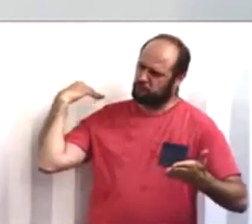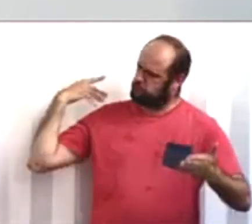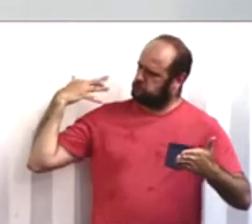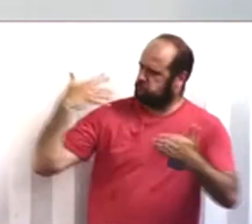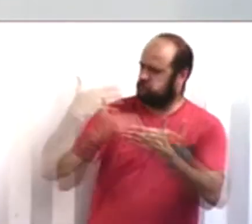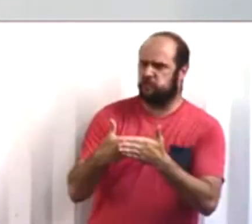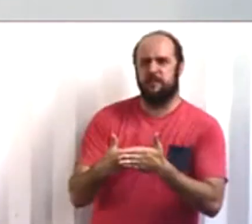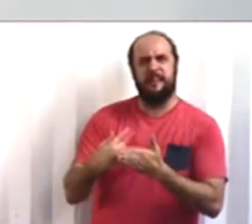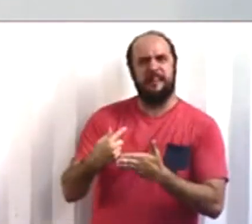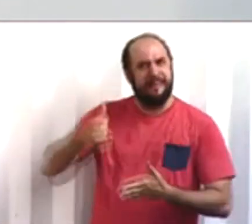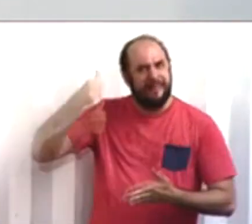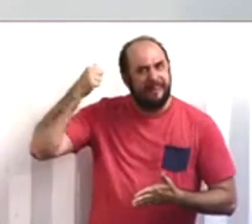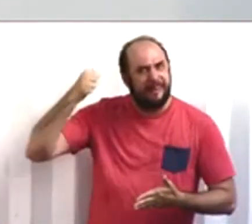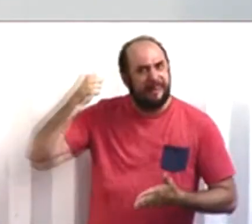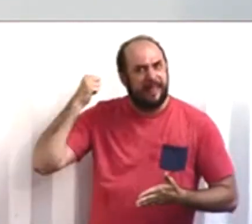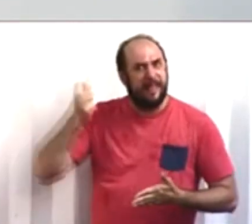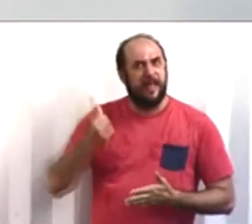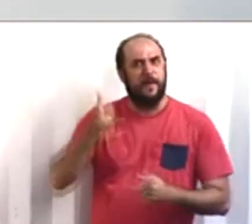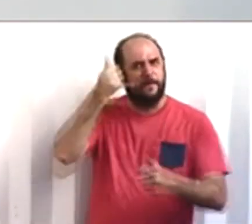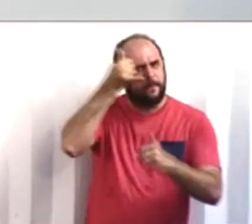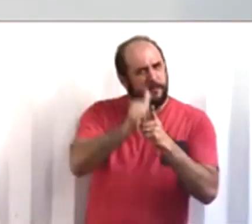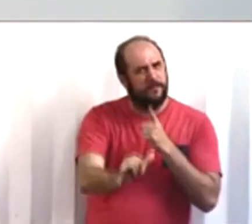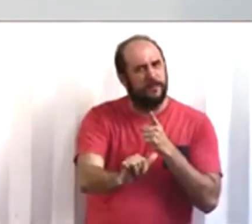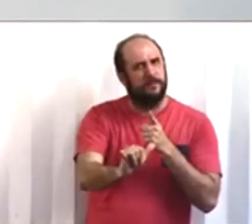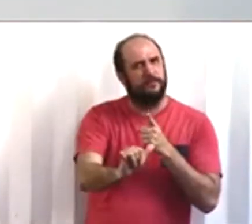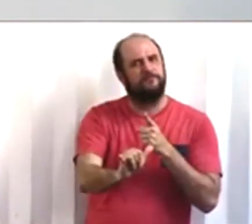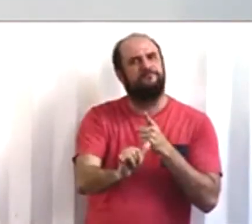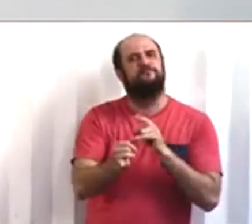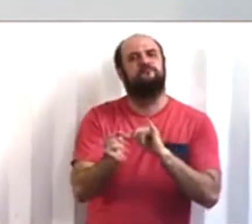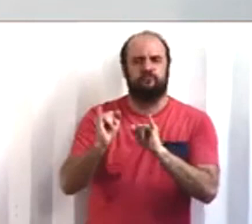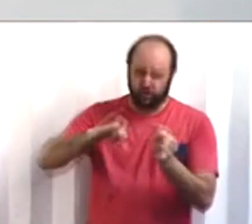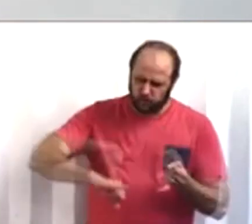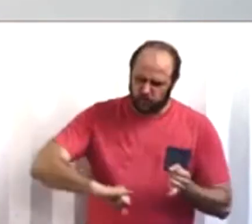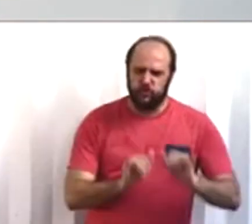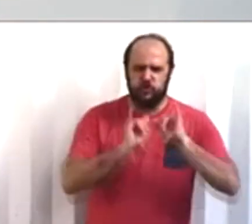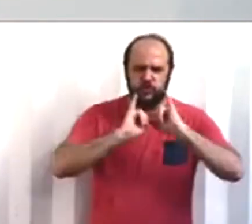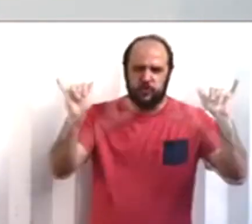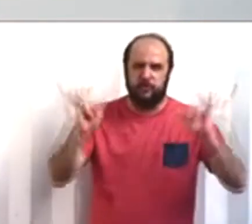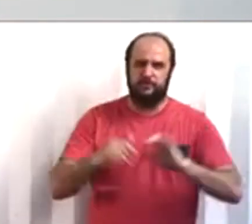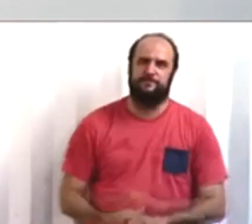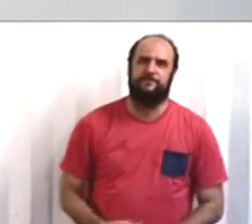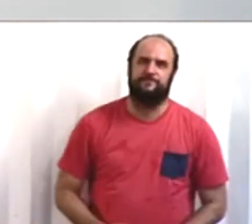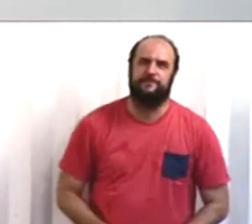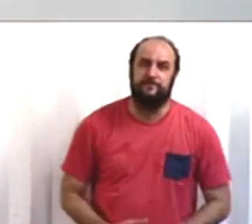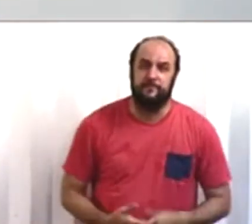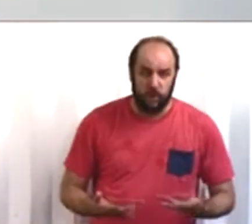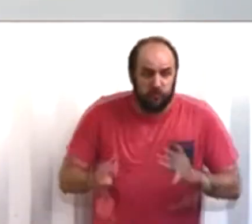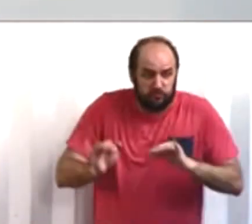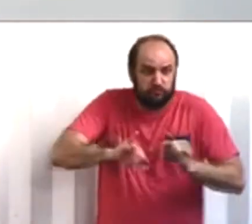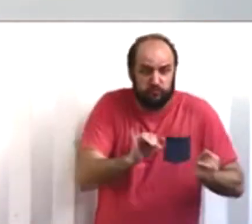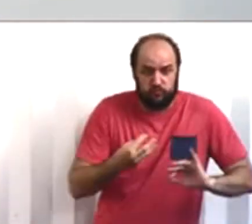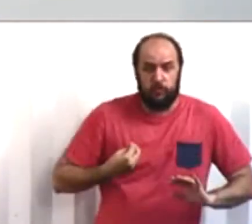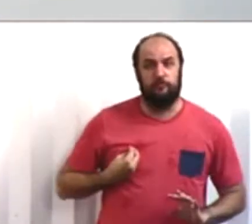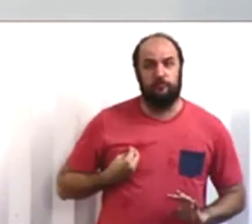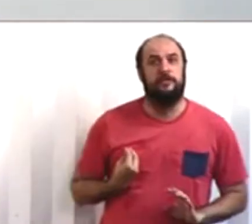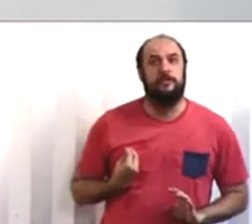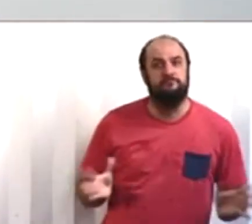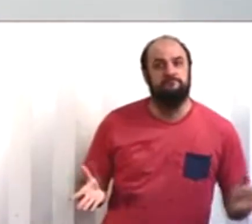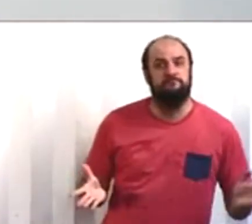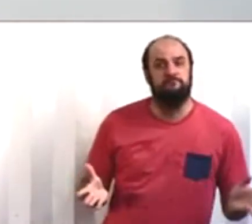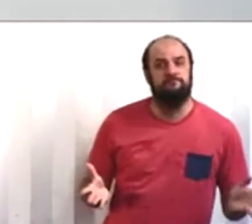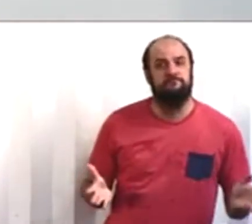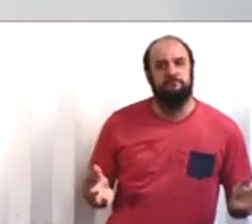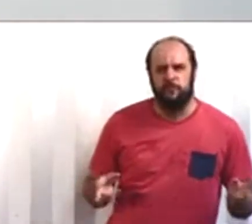pelos profetas, pregado por João. Assim vivia João. Ele olhava para